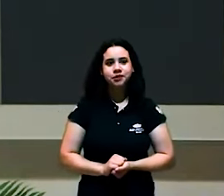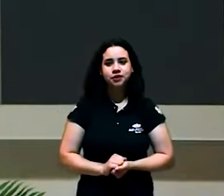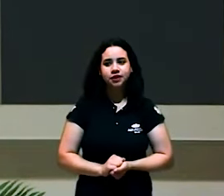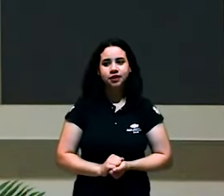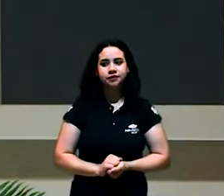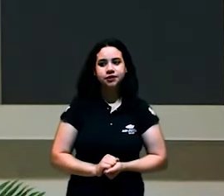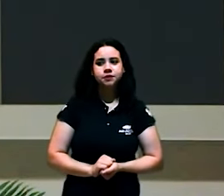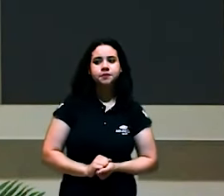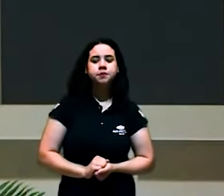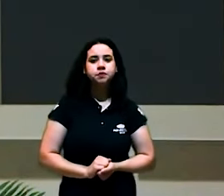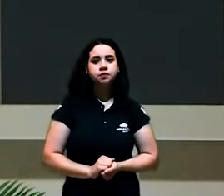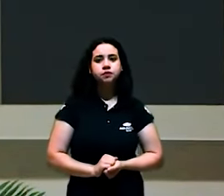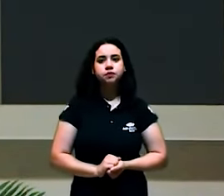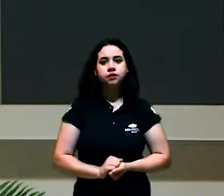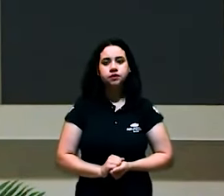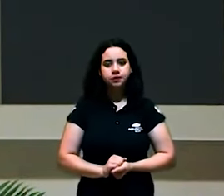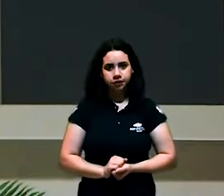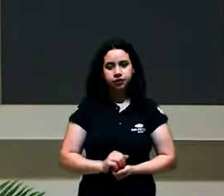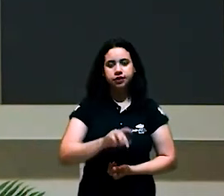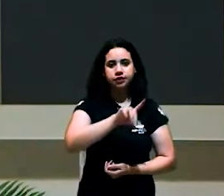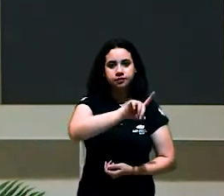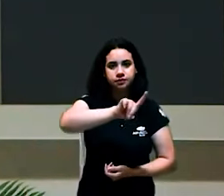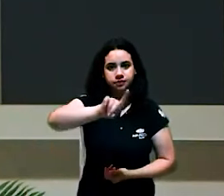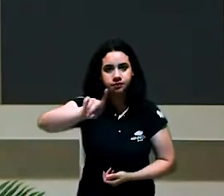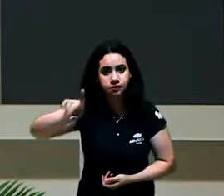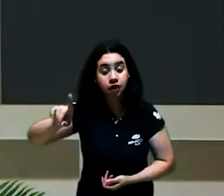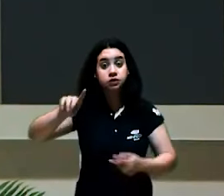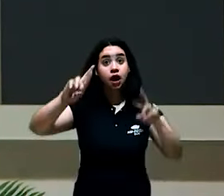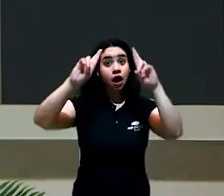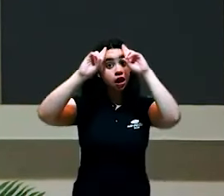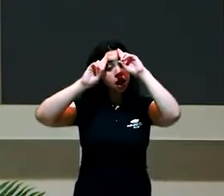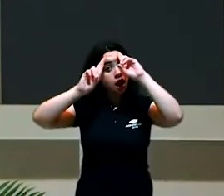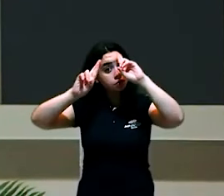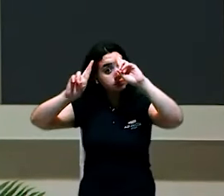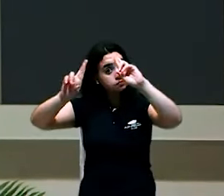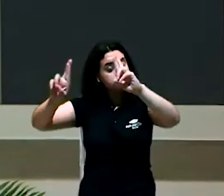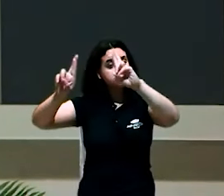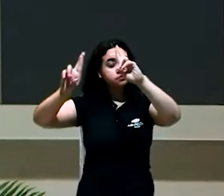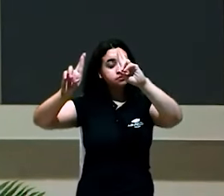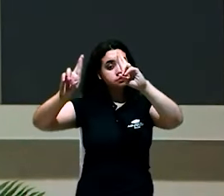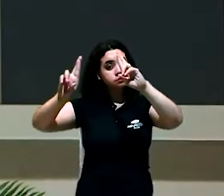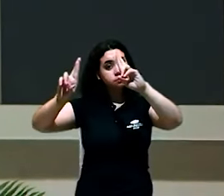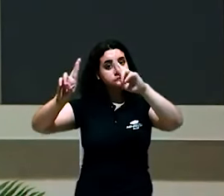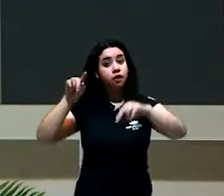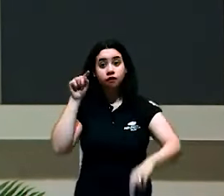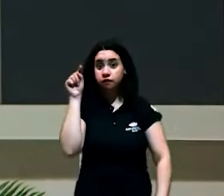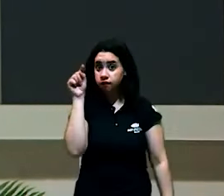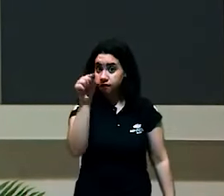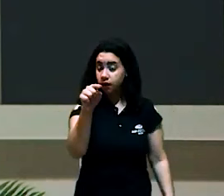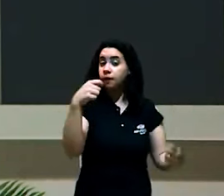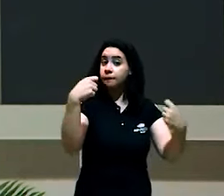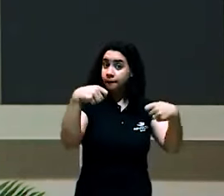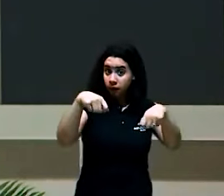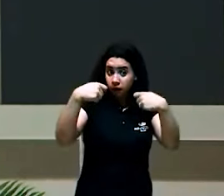Faz que respeita teu filho, faz que respeita a tua esposa, faz que os profetas respeitem o teu lar. O